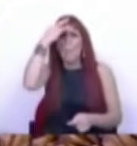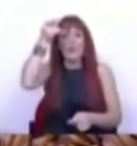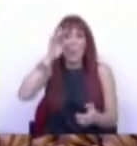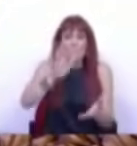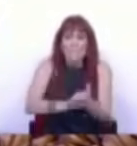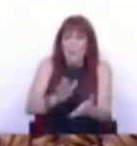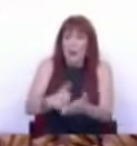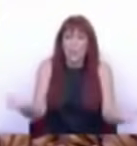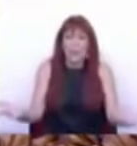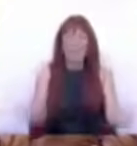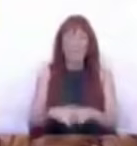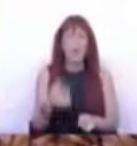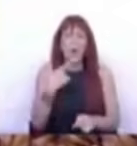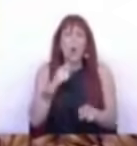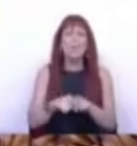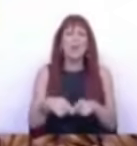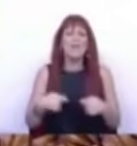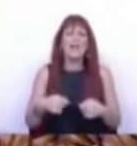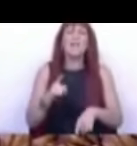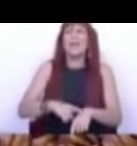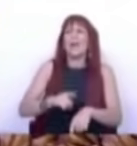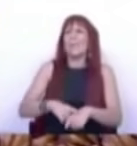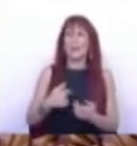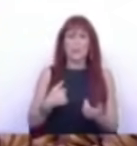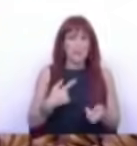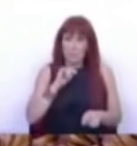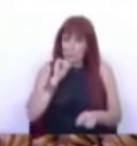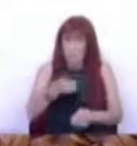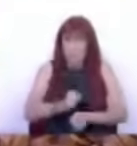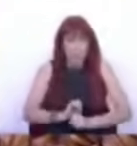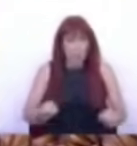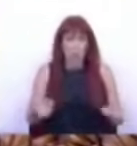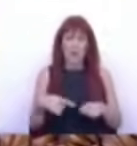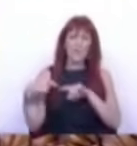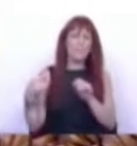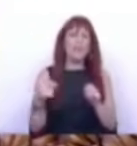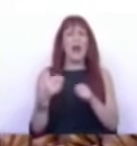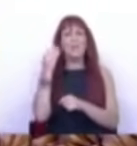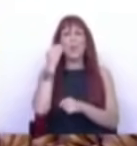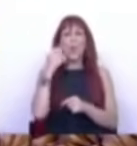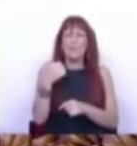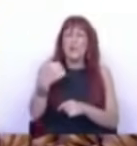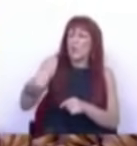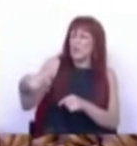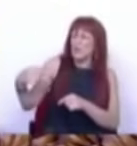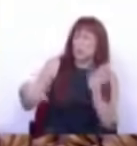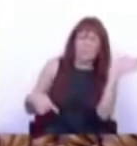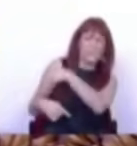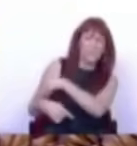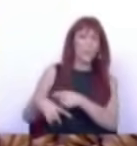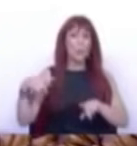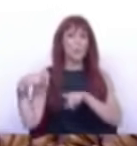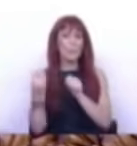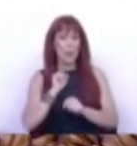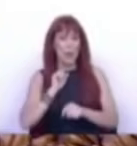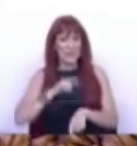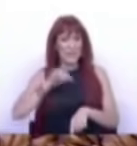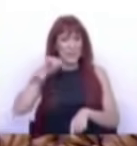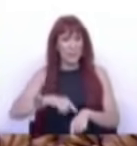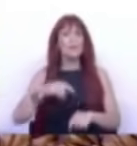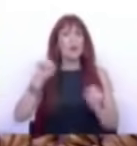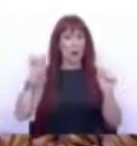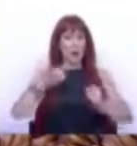opinião, é um facto. É um facto. Não podemos gastar tempo que já não temos... O que é que fazemos então? ...a bater com negacionistas. O que é que fazemos? Pomos uma placa a dizer, proibido